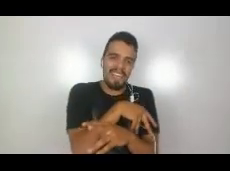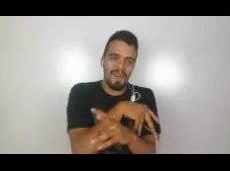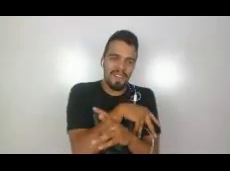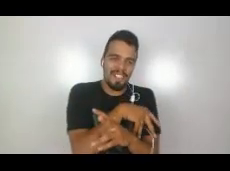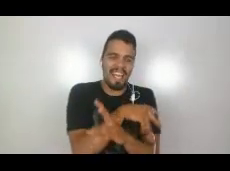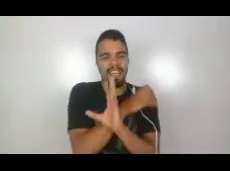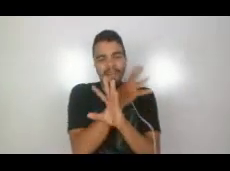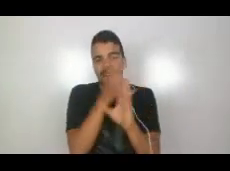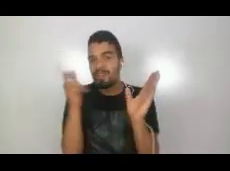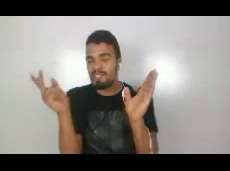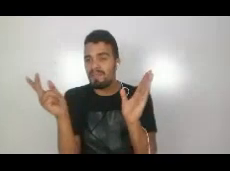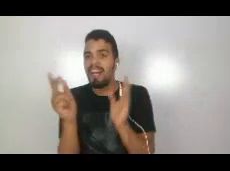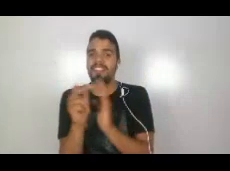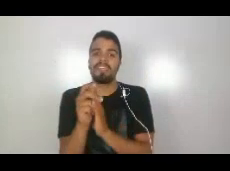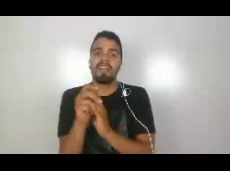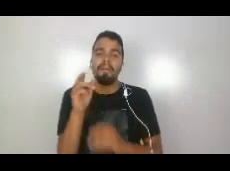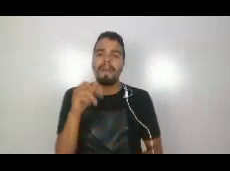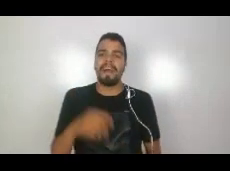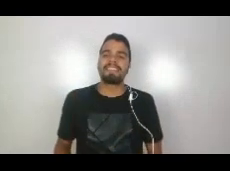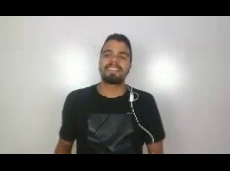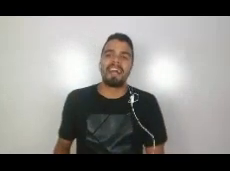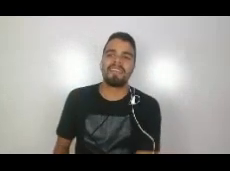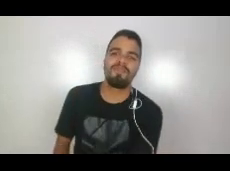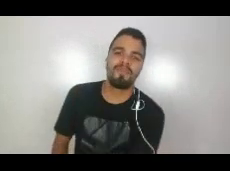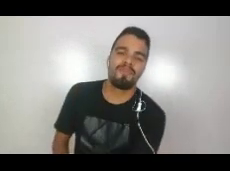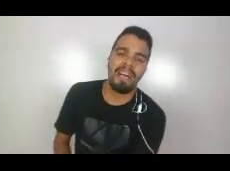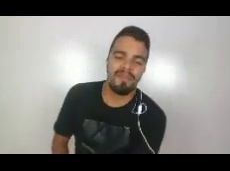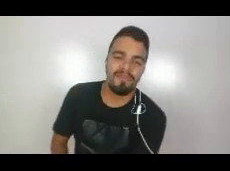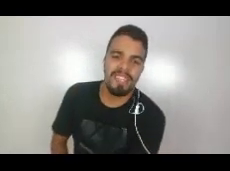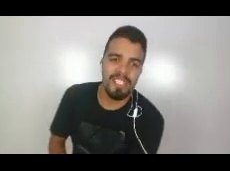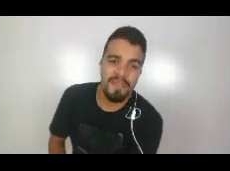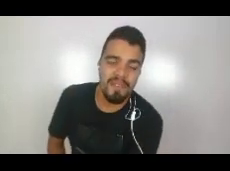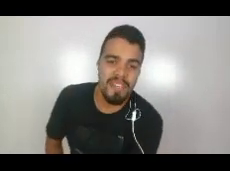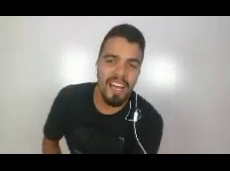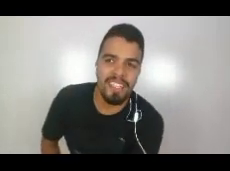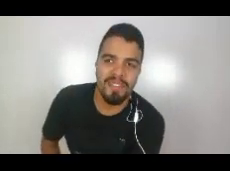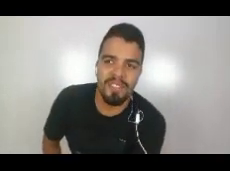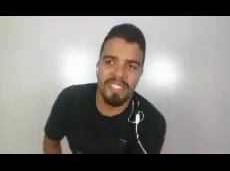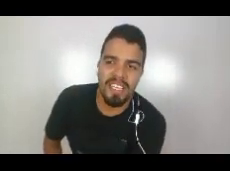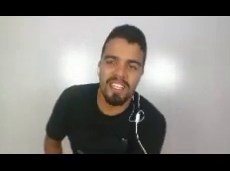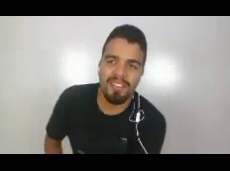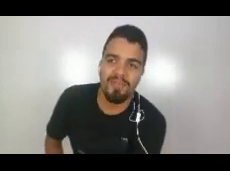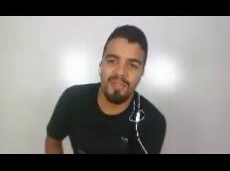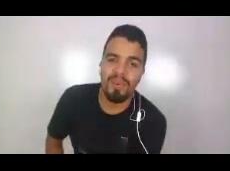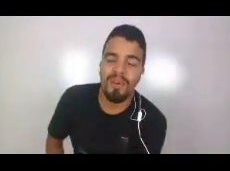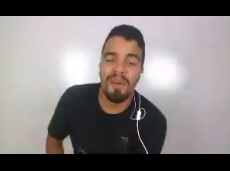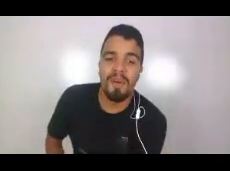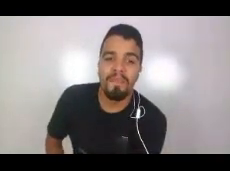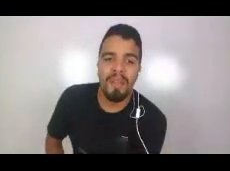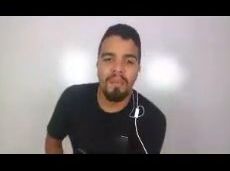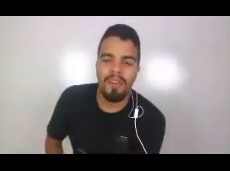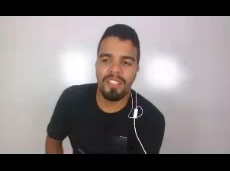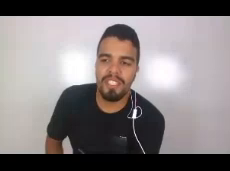disciplinas anteriores, né? Aqui é uma continuidade. Mas, caso o aluno tenha dificuldade, você,